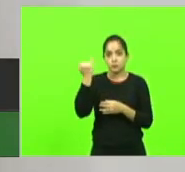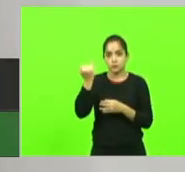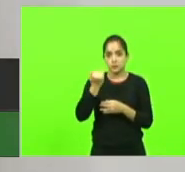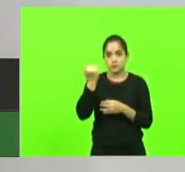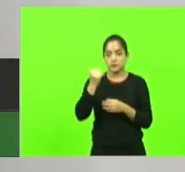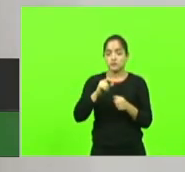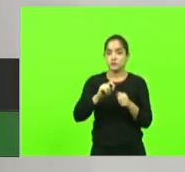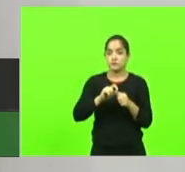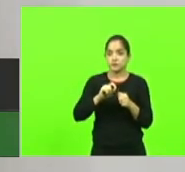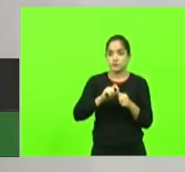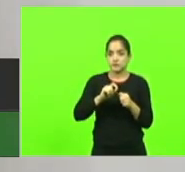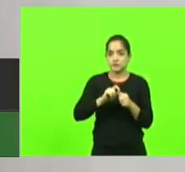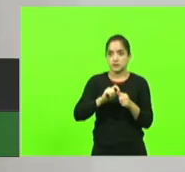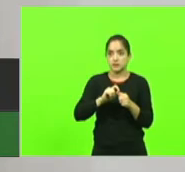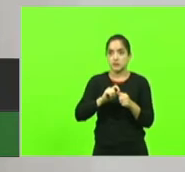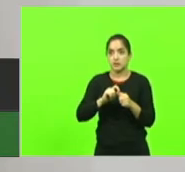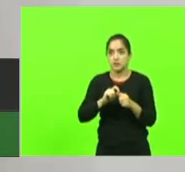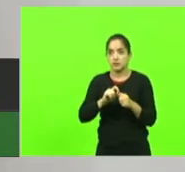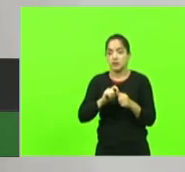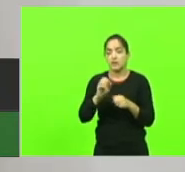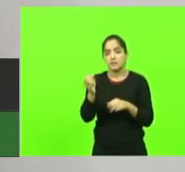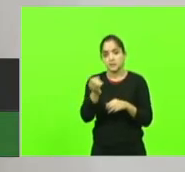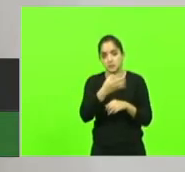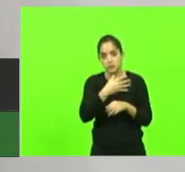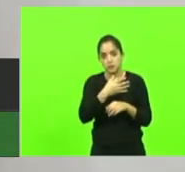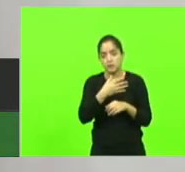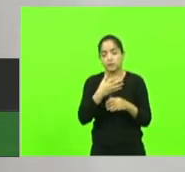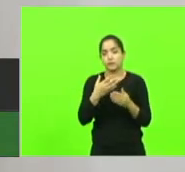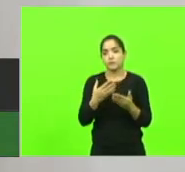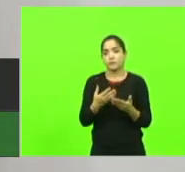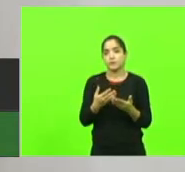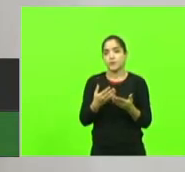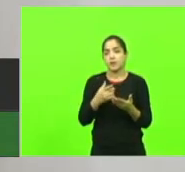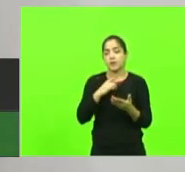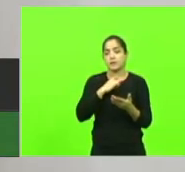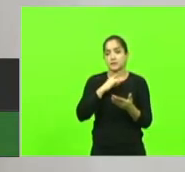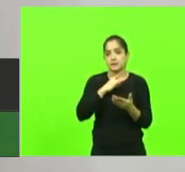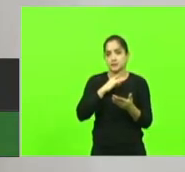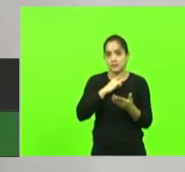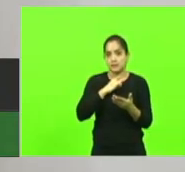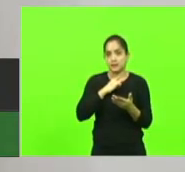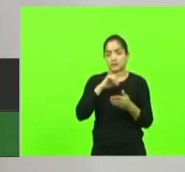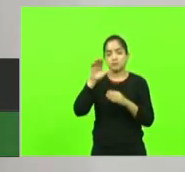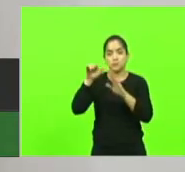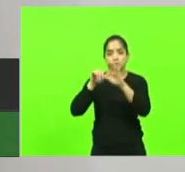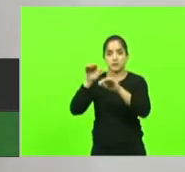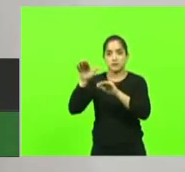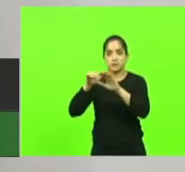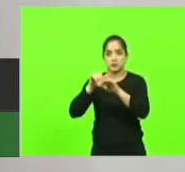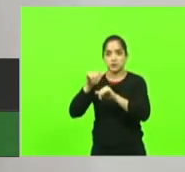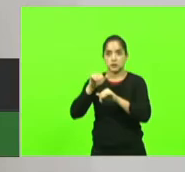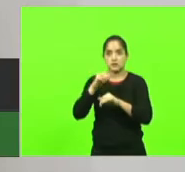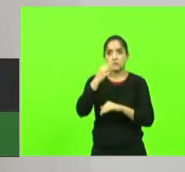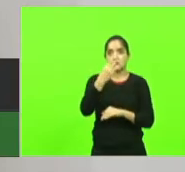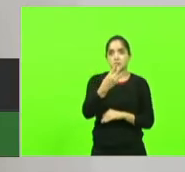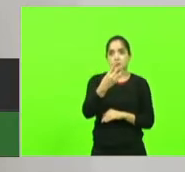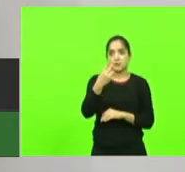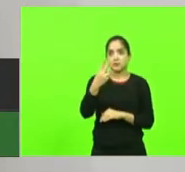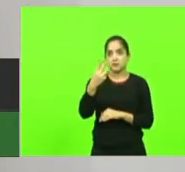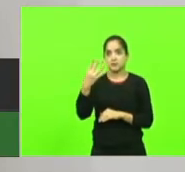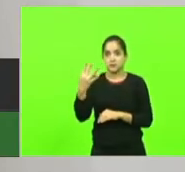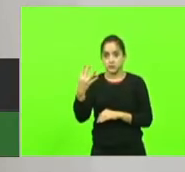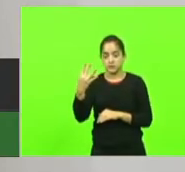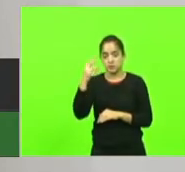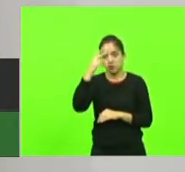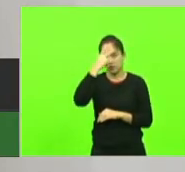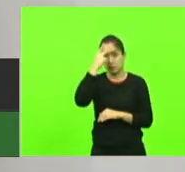faça esse novo concurso. E nós temos ainda para serem chamados 324